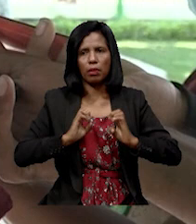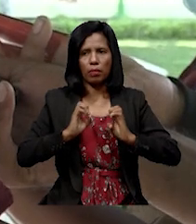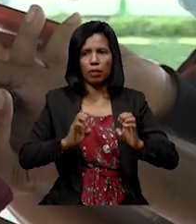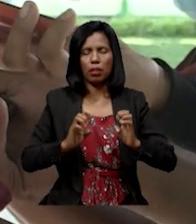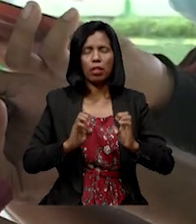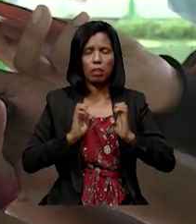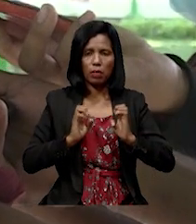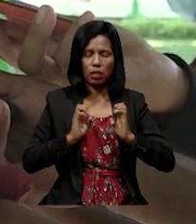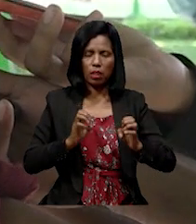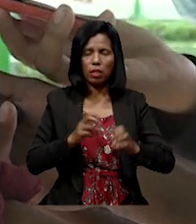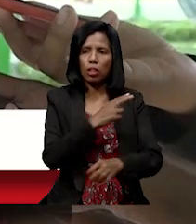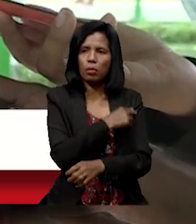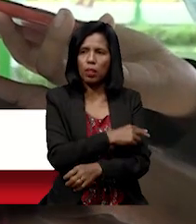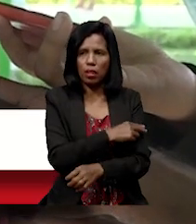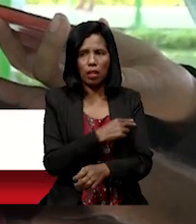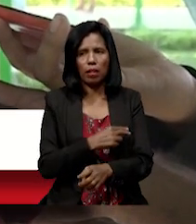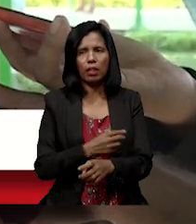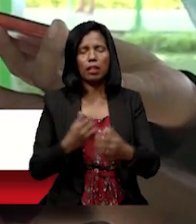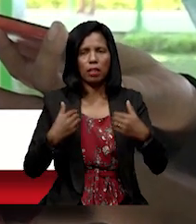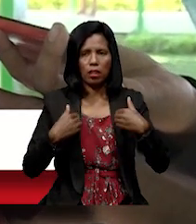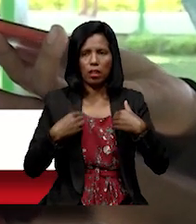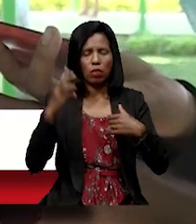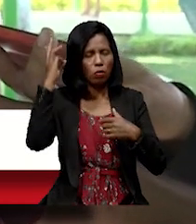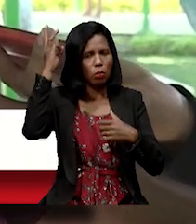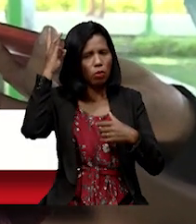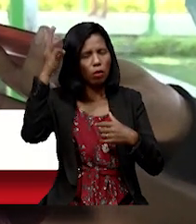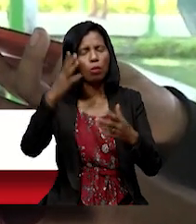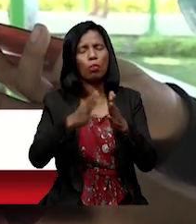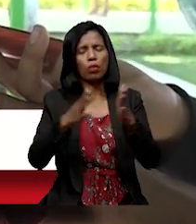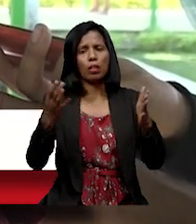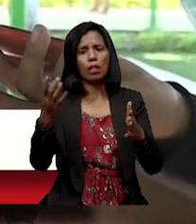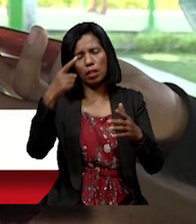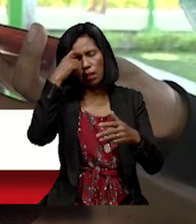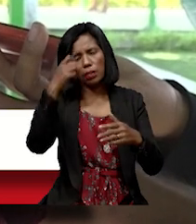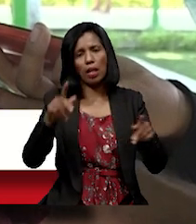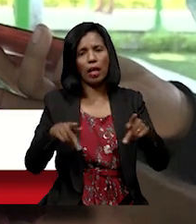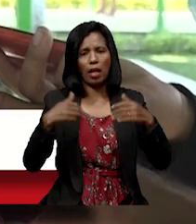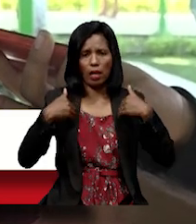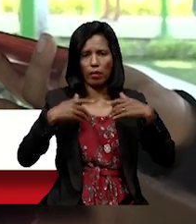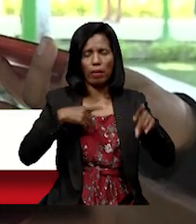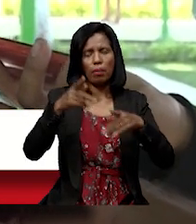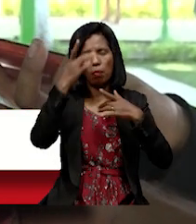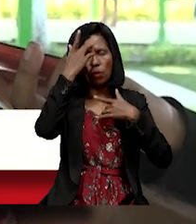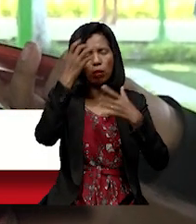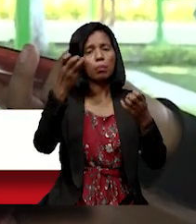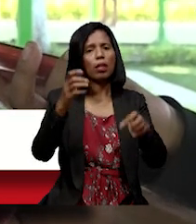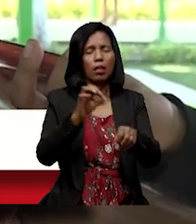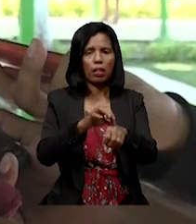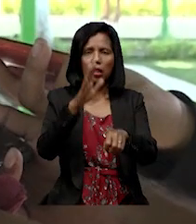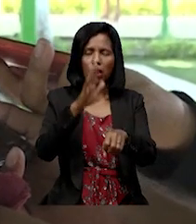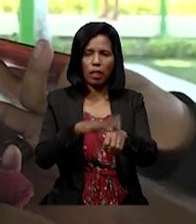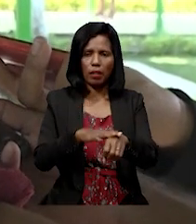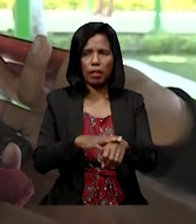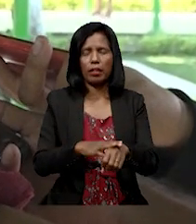Guido Valadares e a preocupação esbote ida tamba e a pacientes barak e a liu-liu e a dengue e mesmo que moras agora e a sala